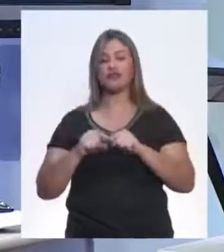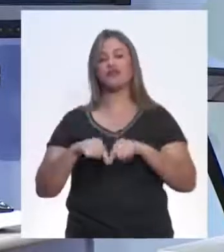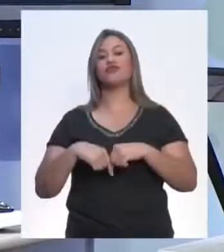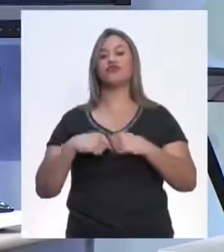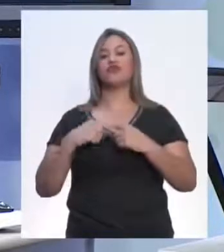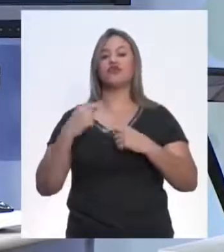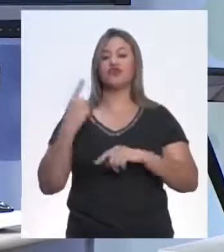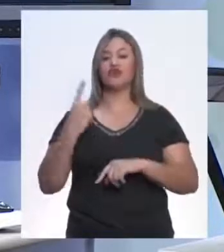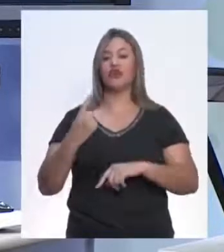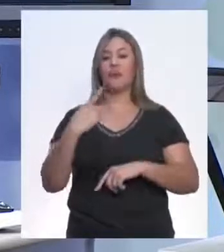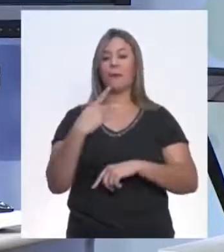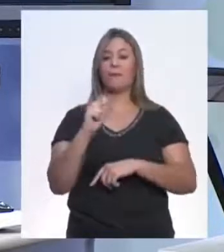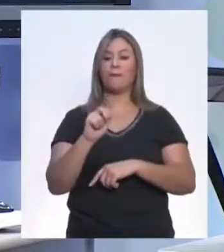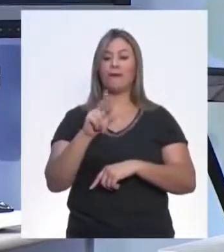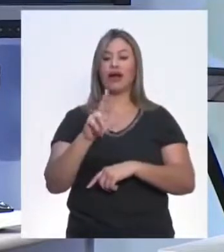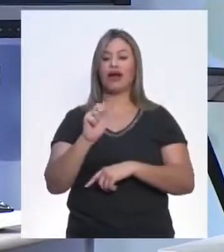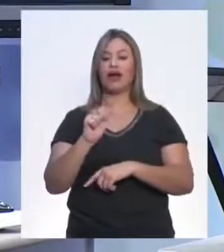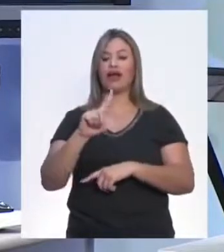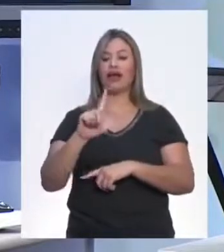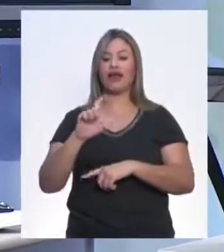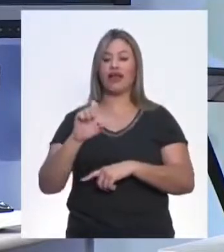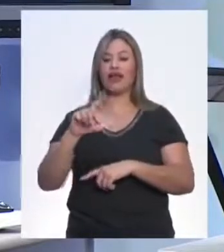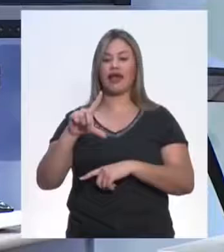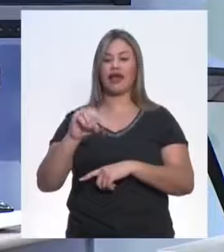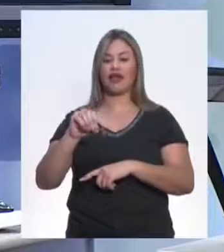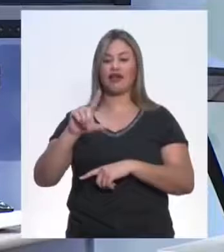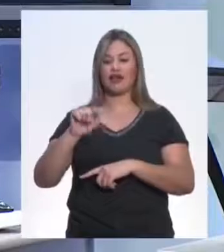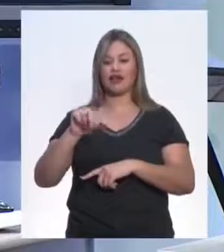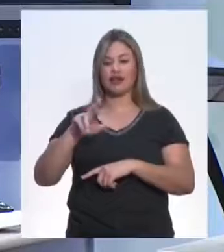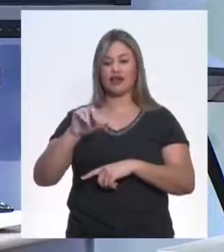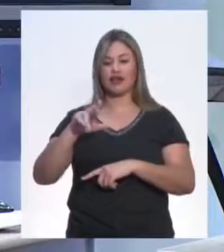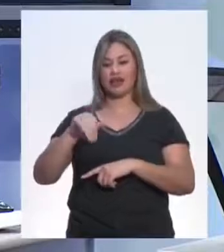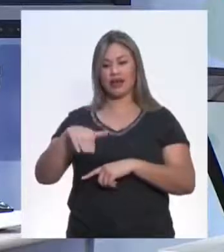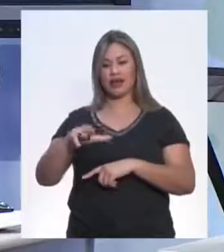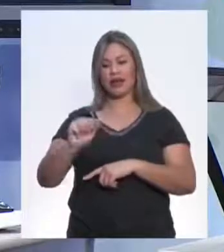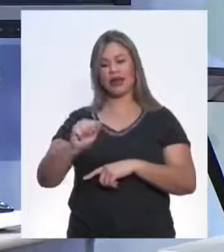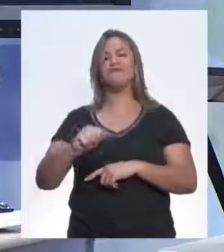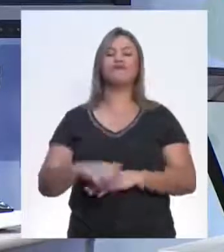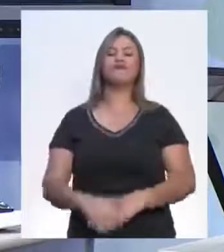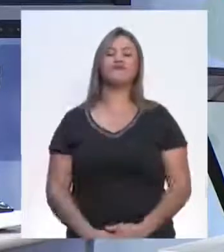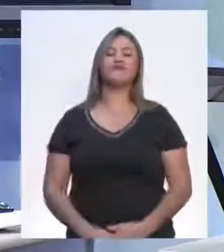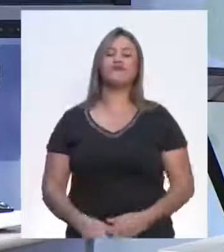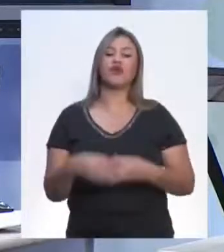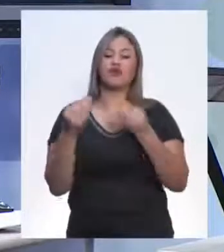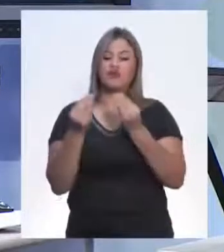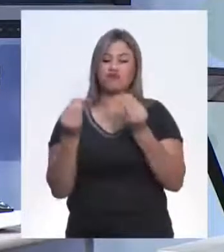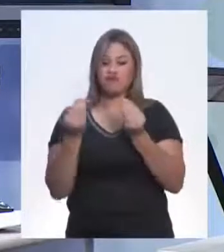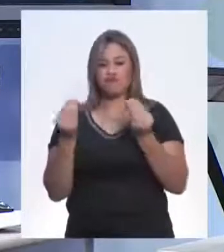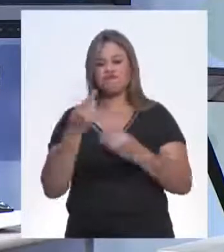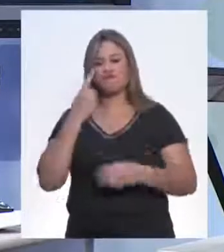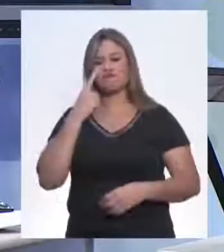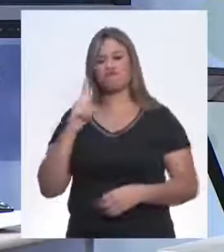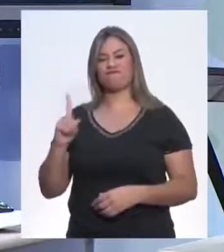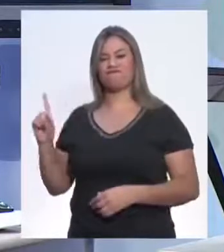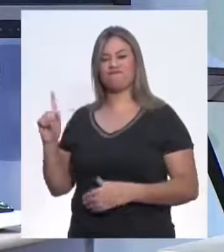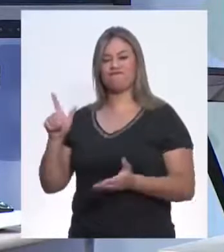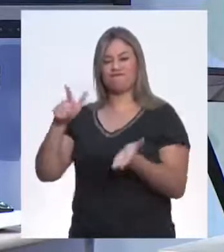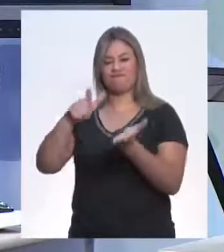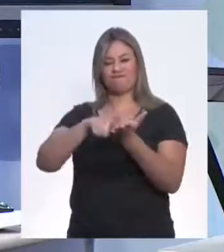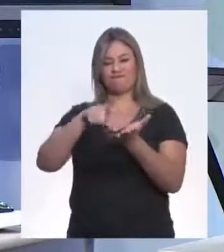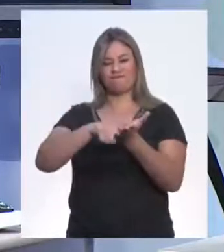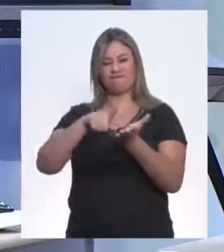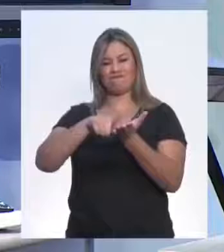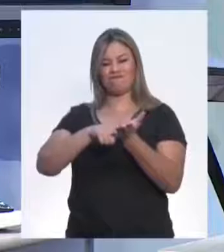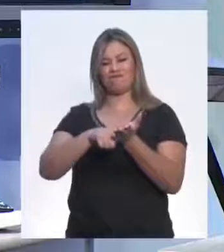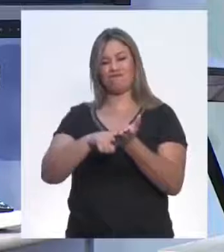seja, através de dobras você consegue encontrar esse tangram. O que eu vou fazer? Então, eu vou pegar uma folha de sulfite aqui, ó. Vocês podem pegar